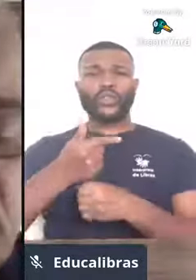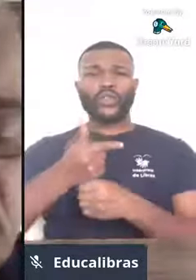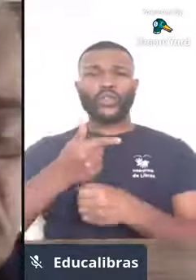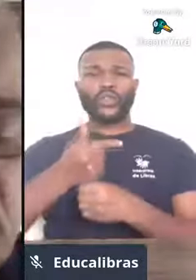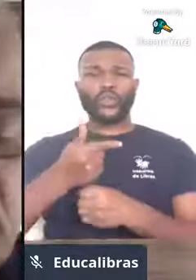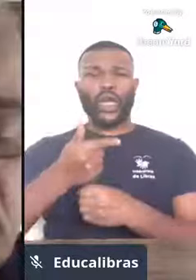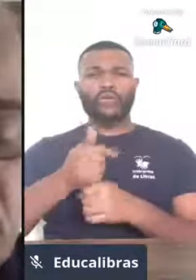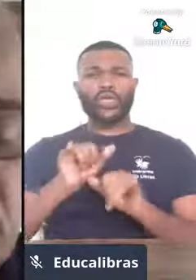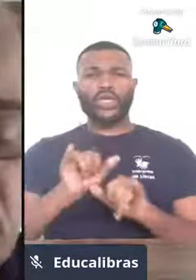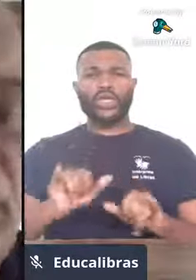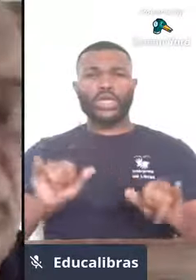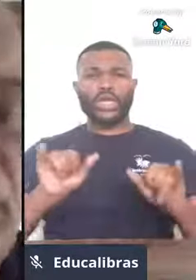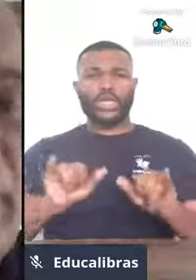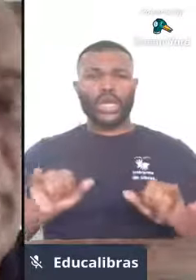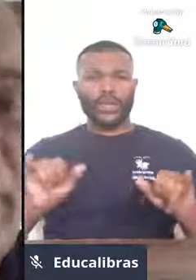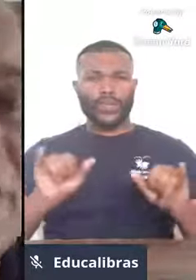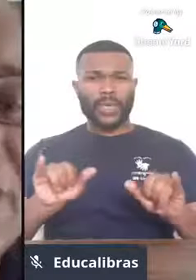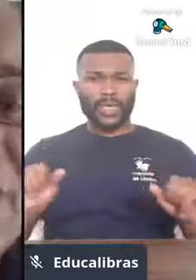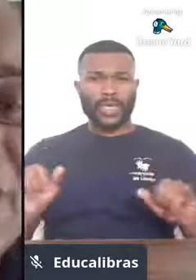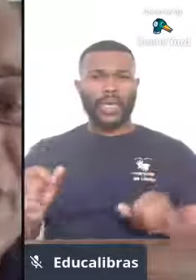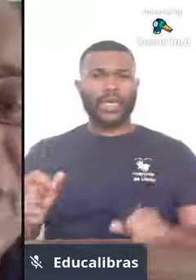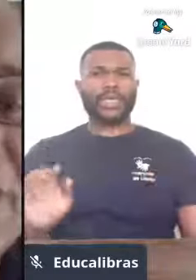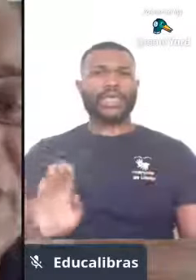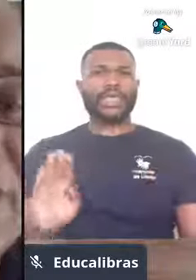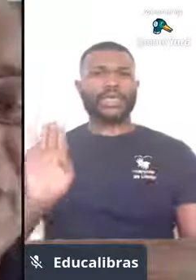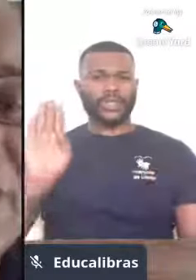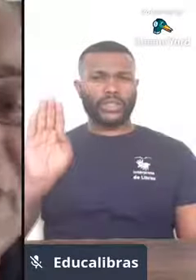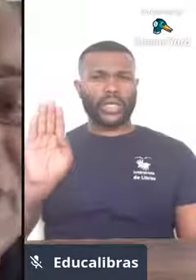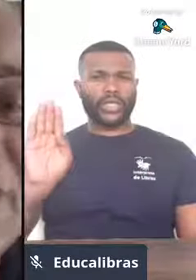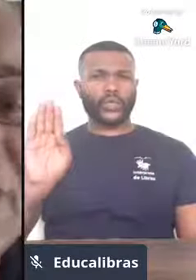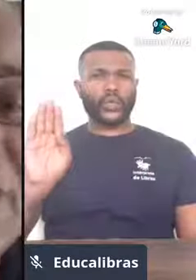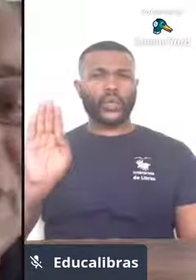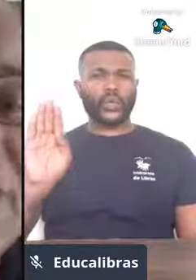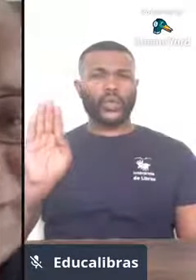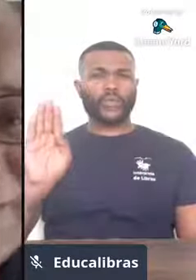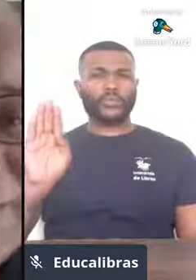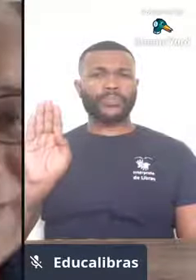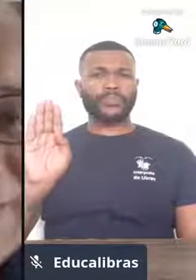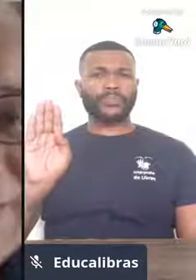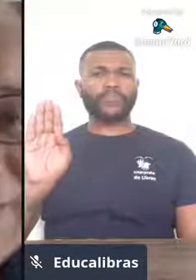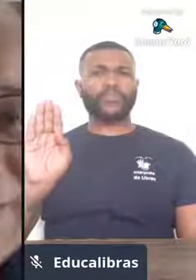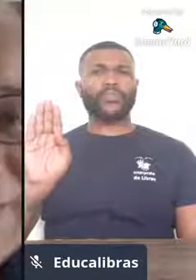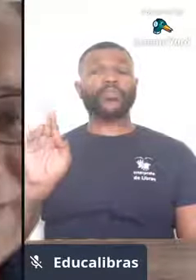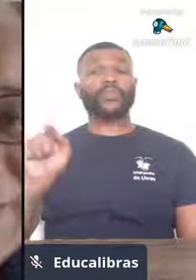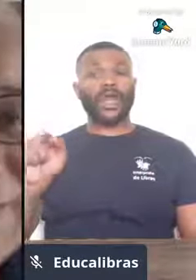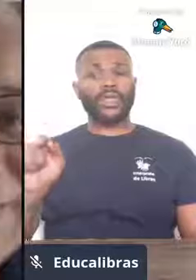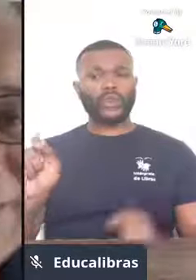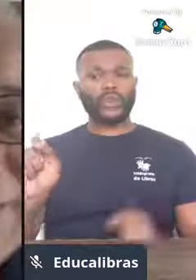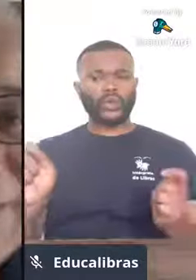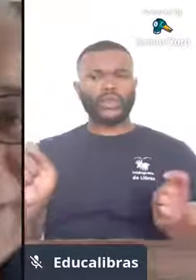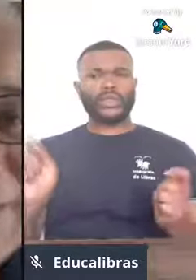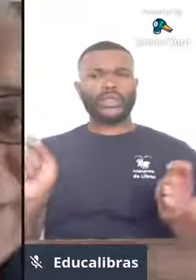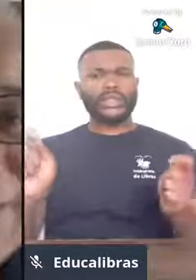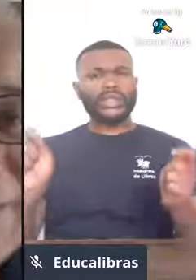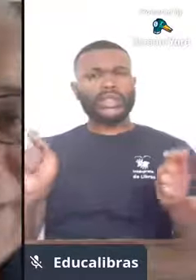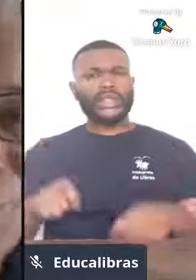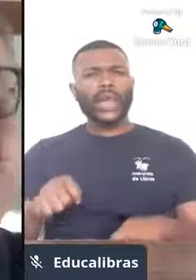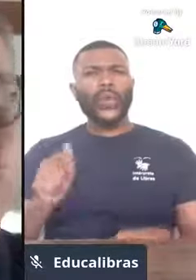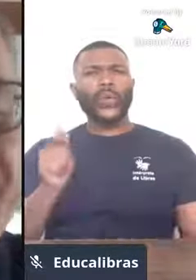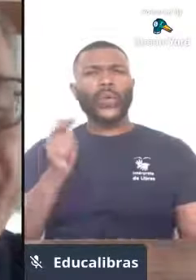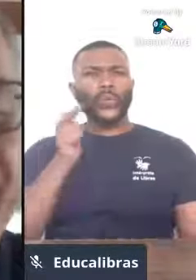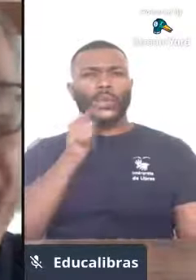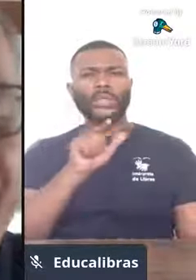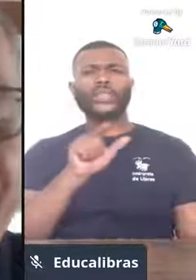então candidato 4, esse pulo do gato é que valeu para conseguir colocar a